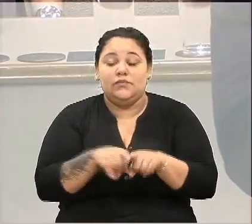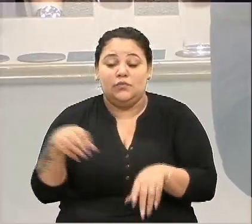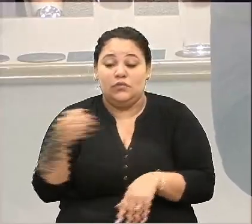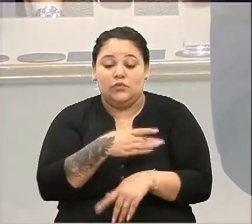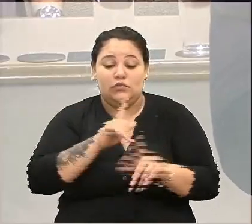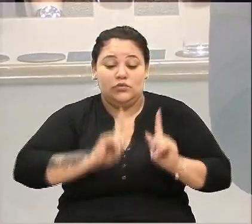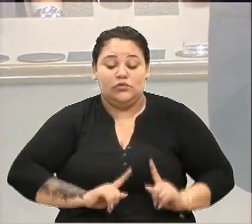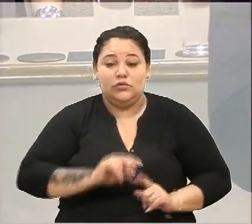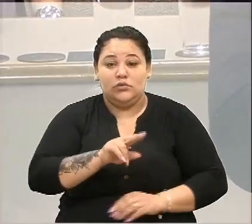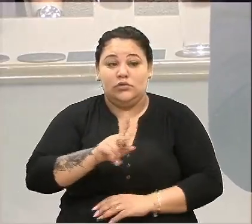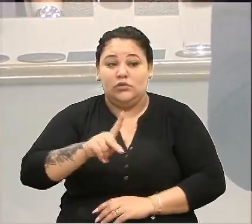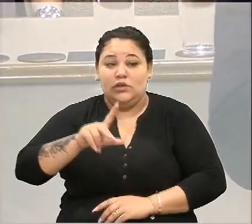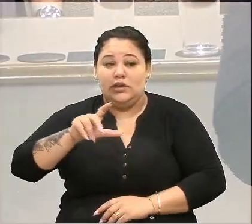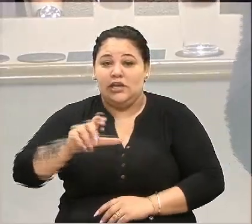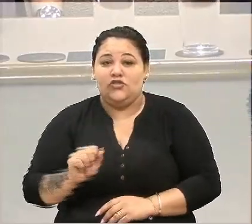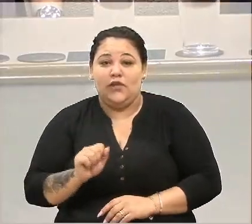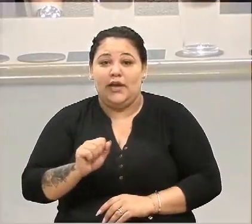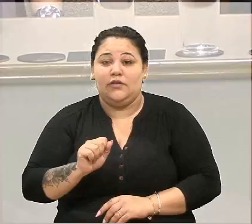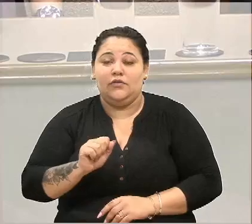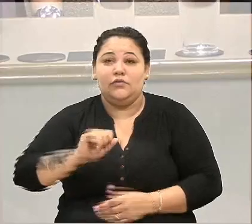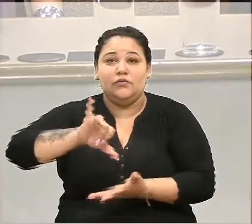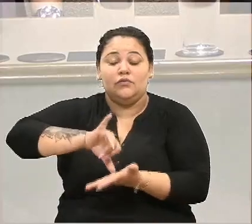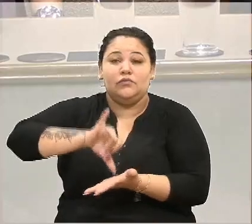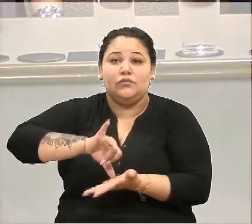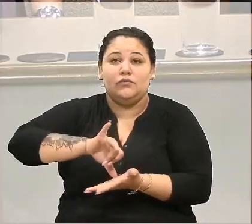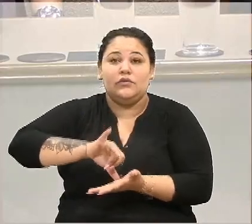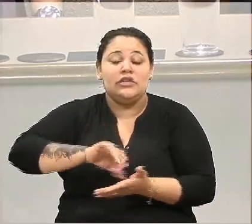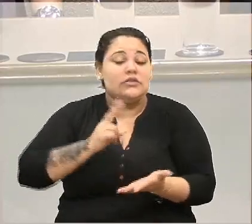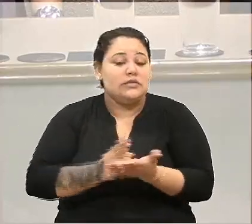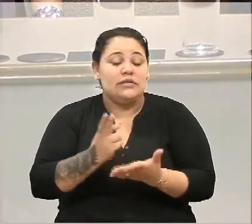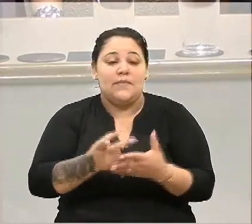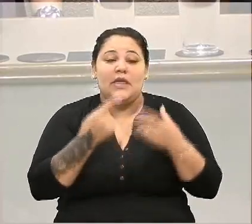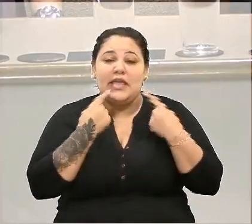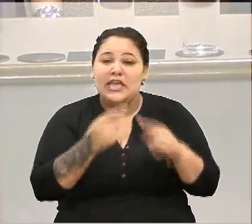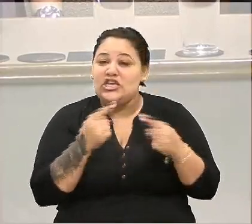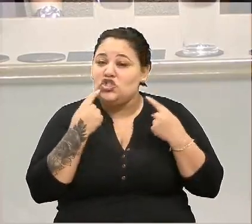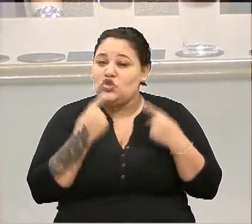UPA Central. A gente sempre criticou a InSaúde.